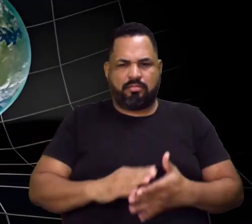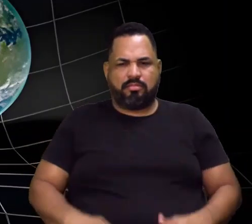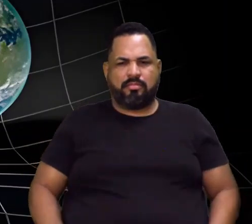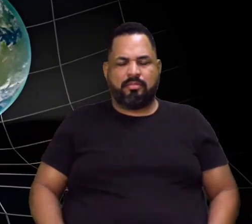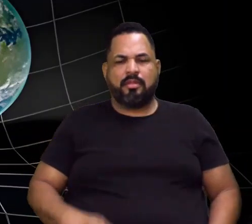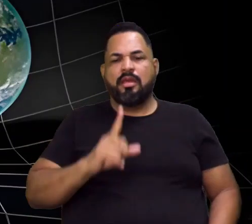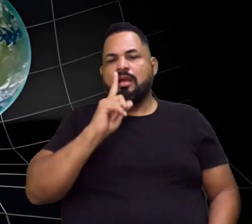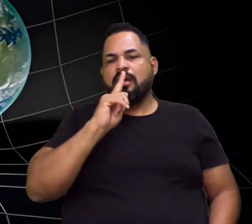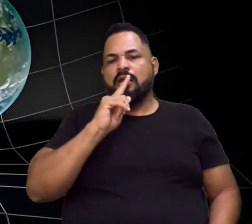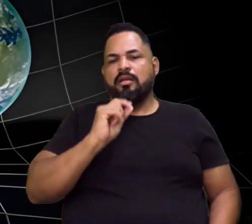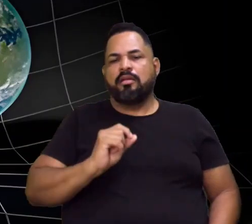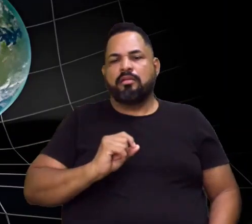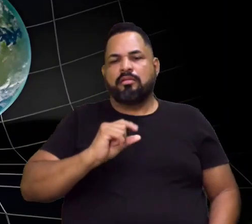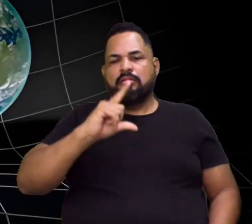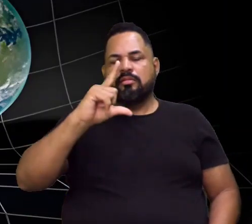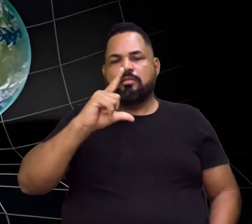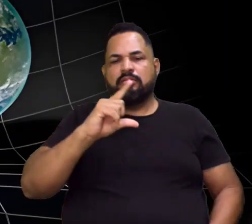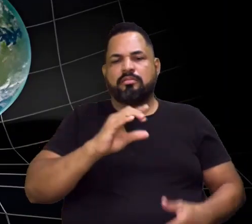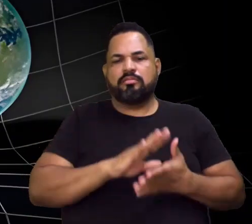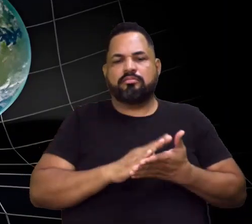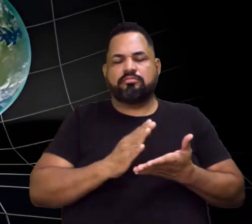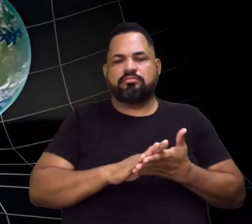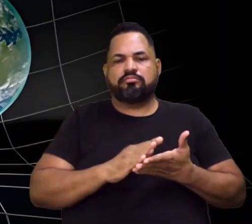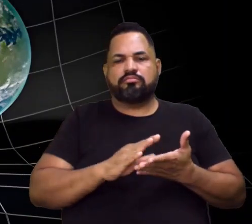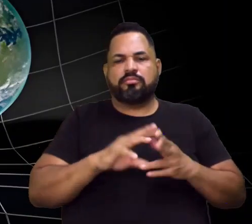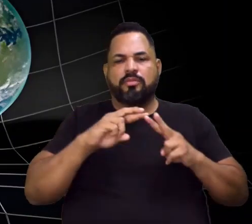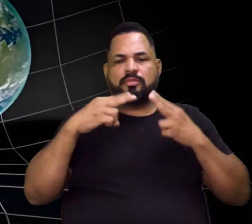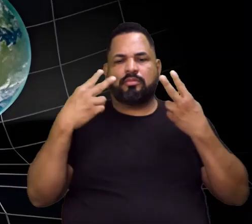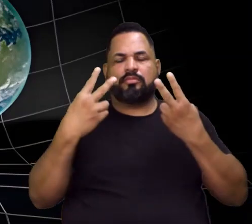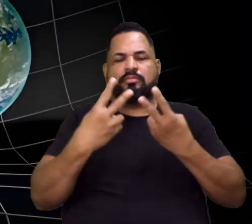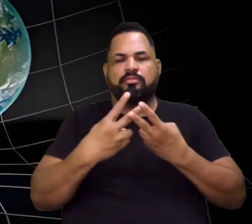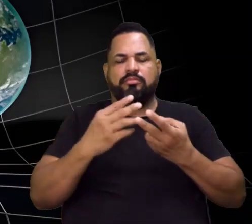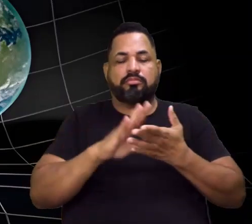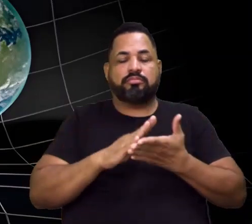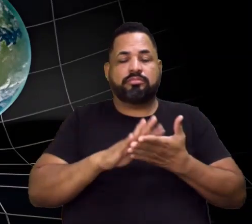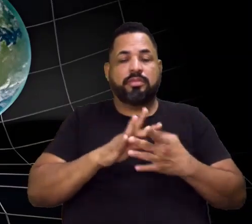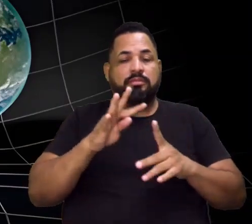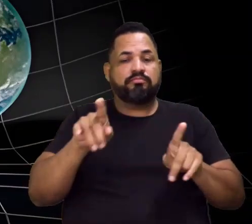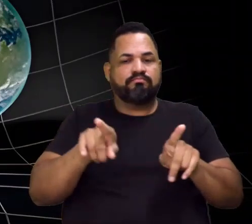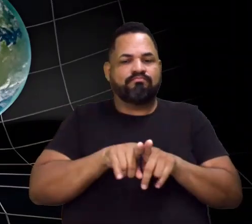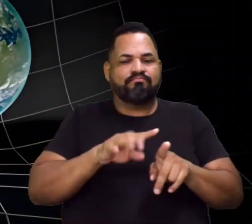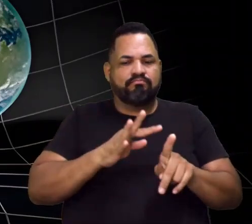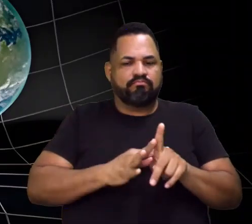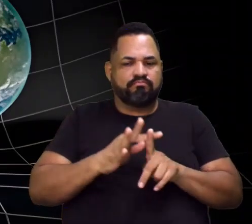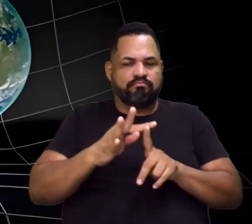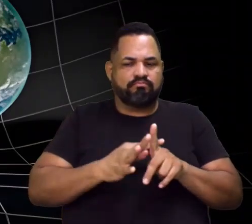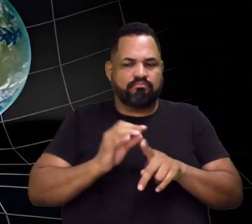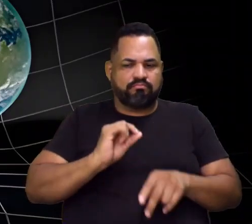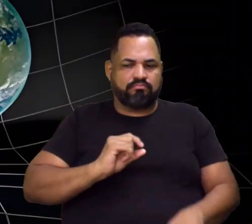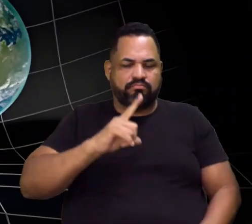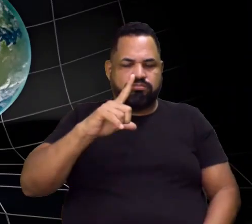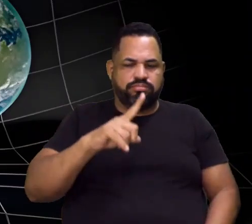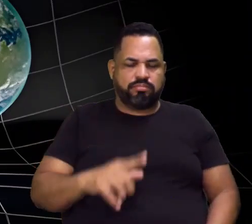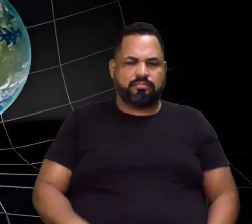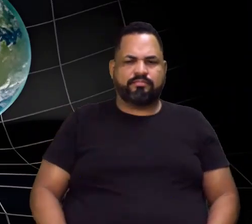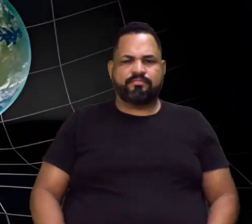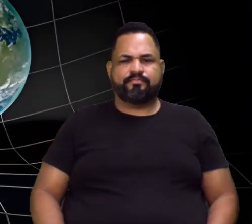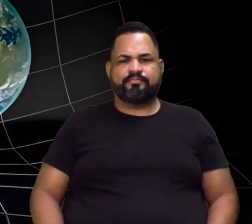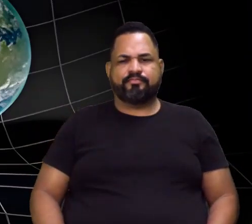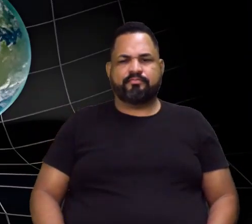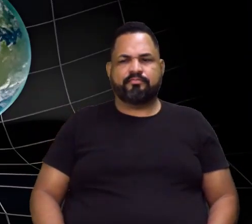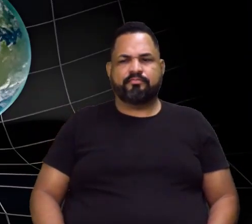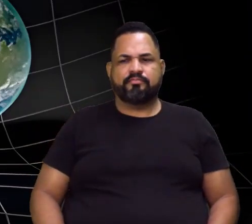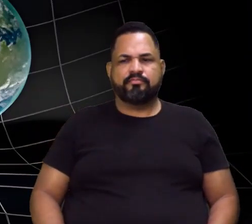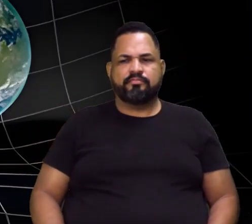e a água vai aumentando de tamanho conforme de volume conforme Aumenta também a temperatura Ok então pessoal